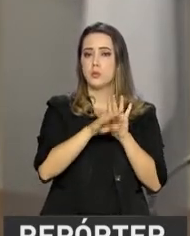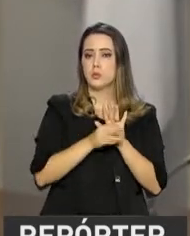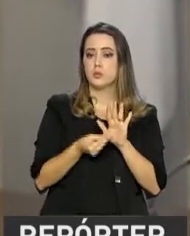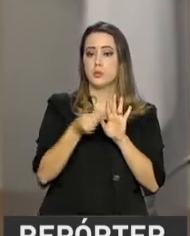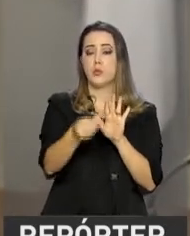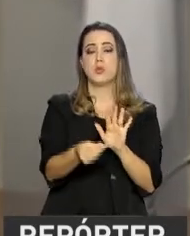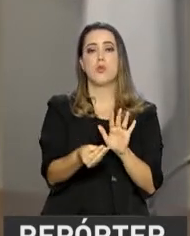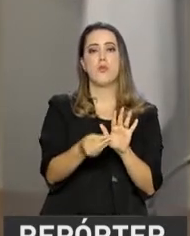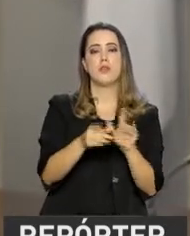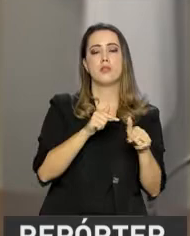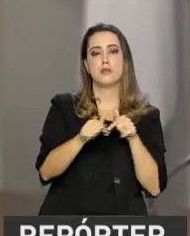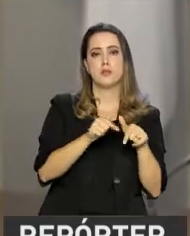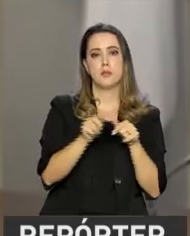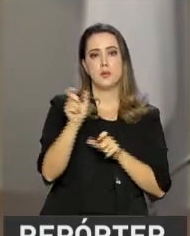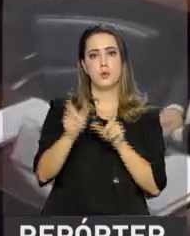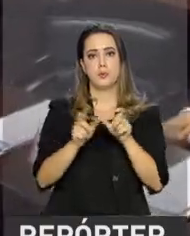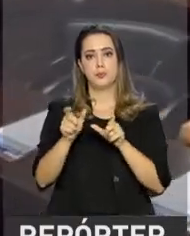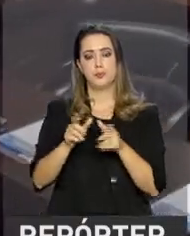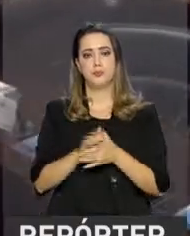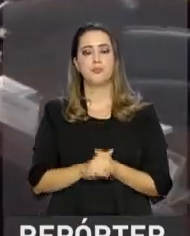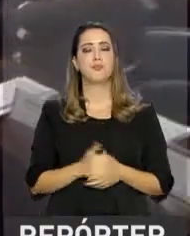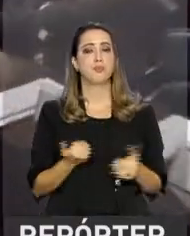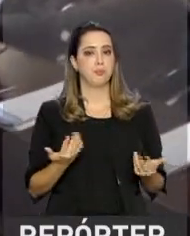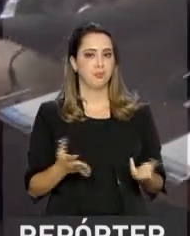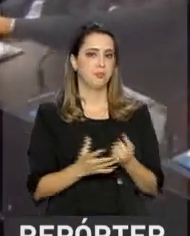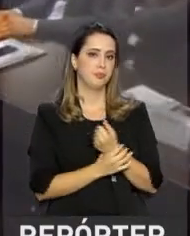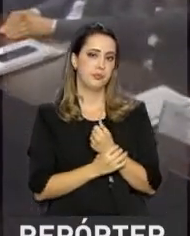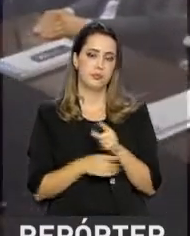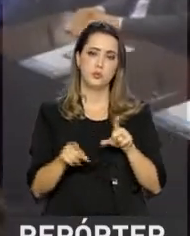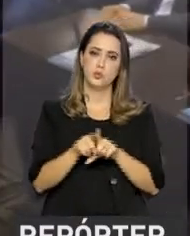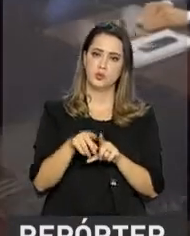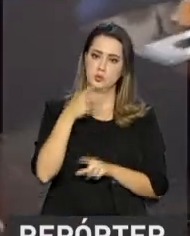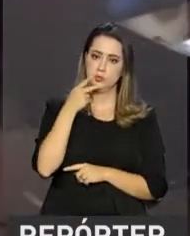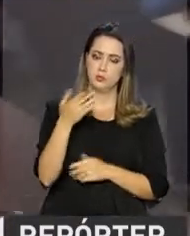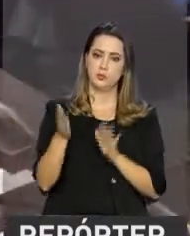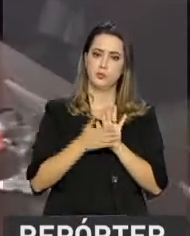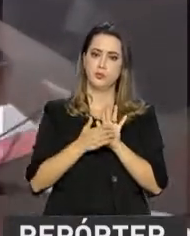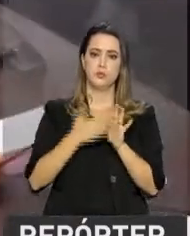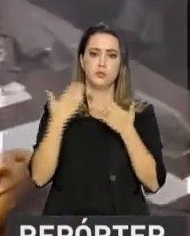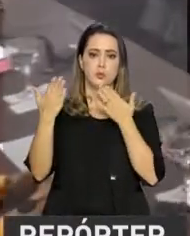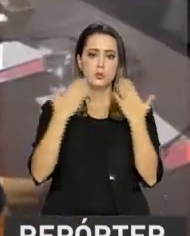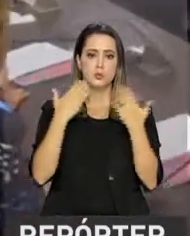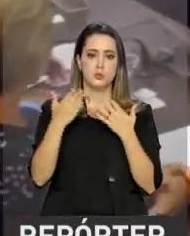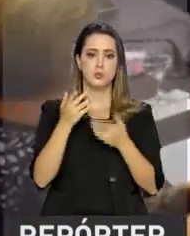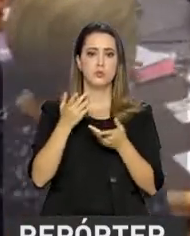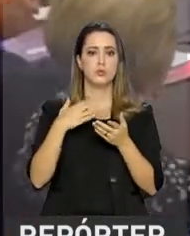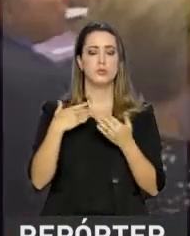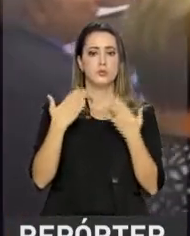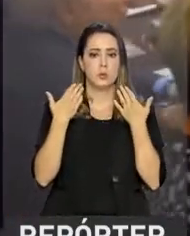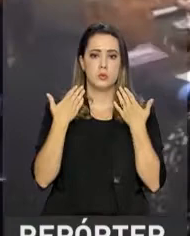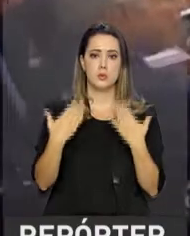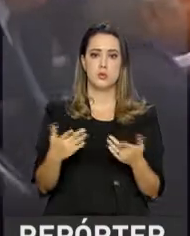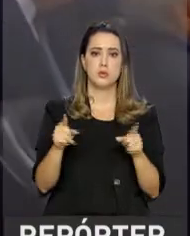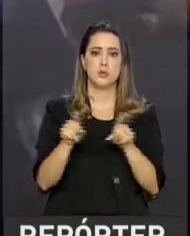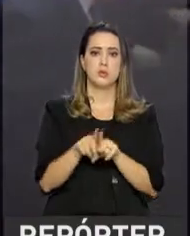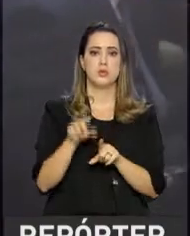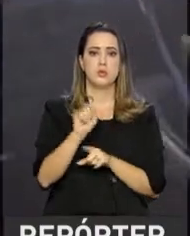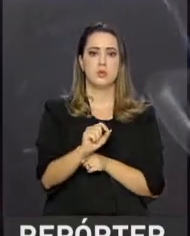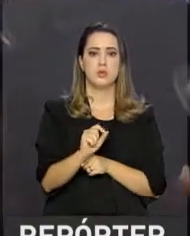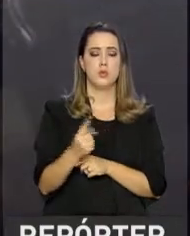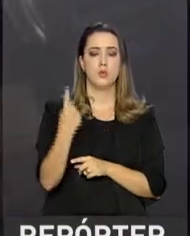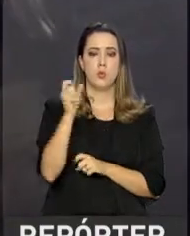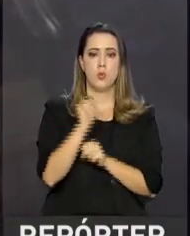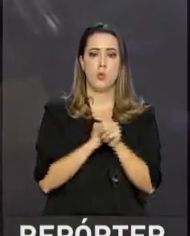integrantes famílias carentes a segurança também fez parte do balanço apresentado pelo presidente temer há pouco mais de um mês